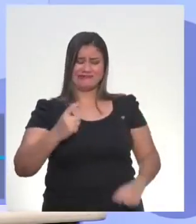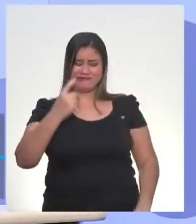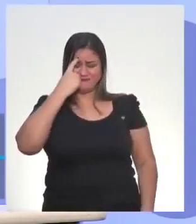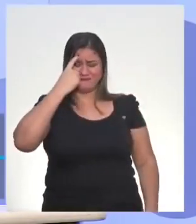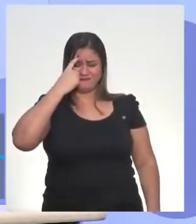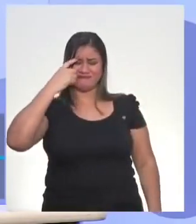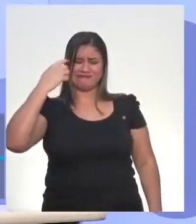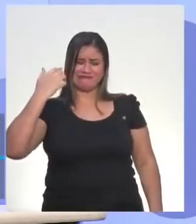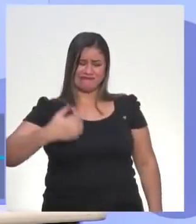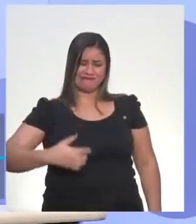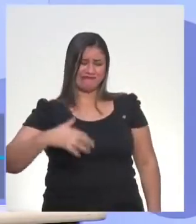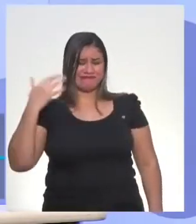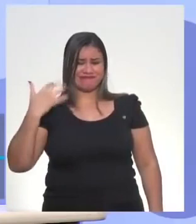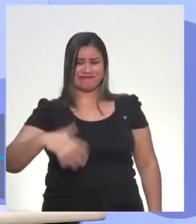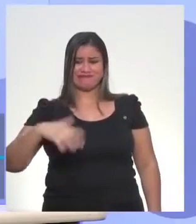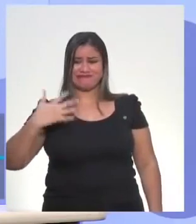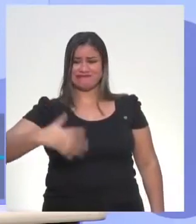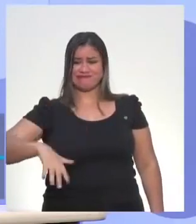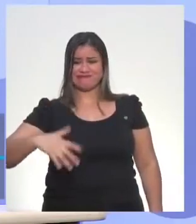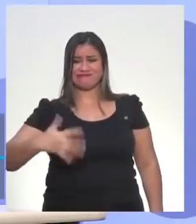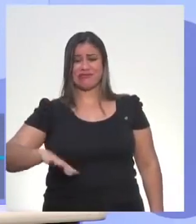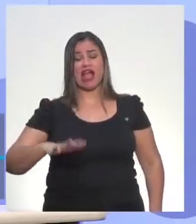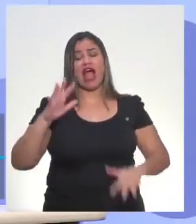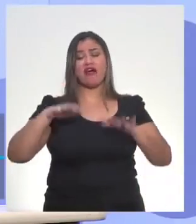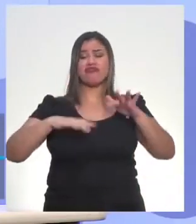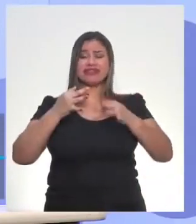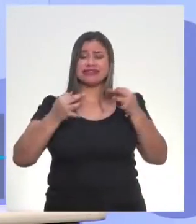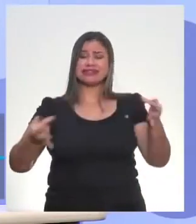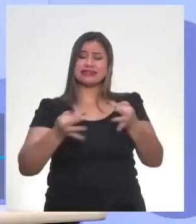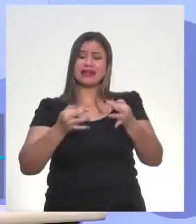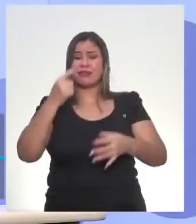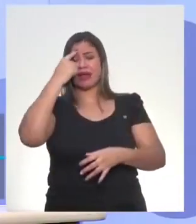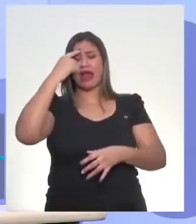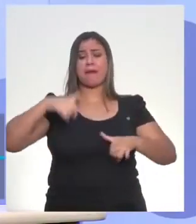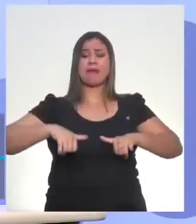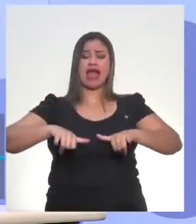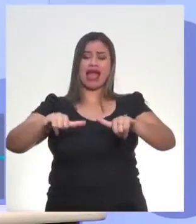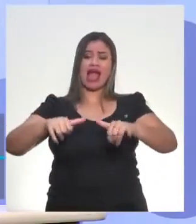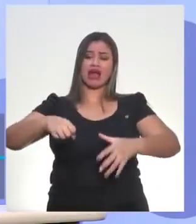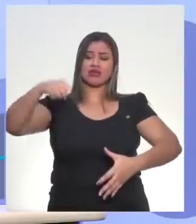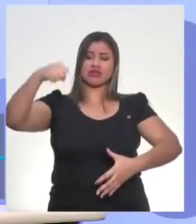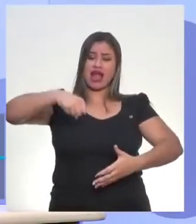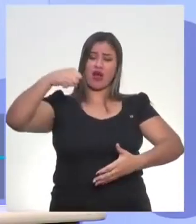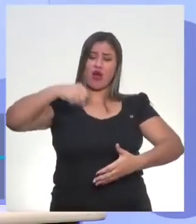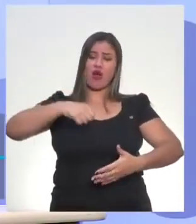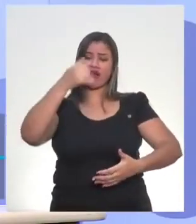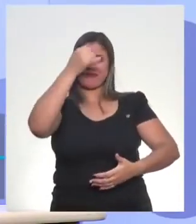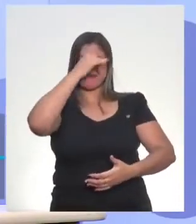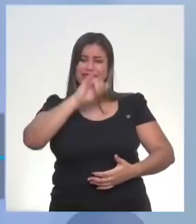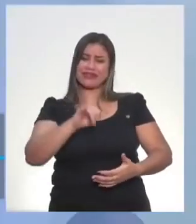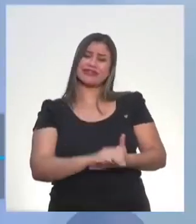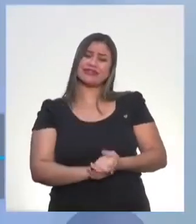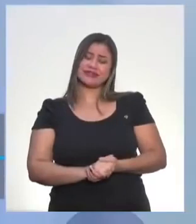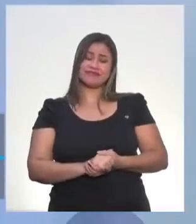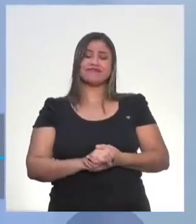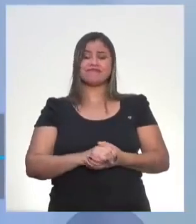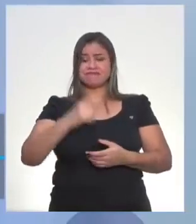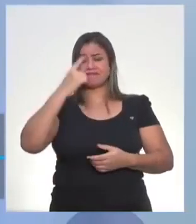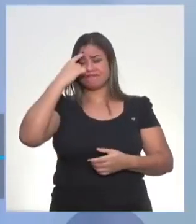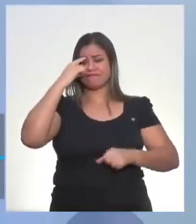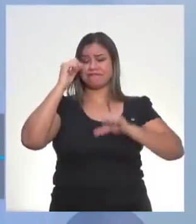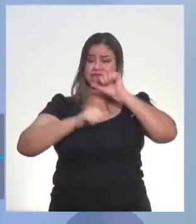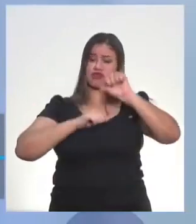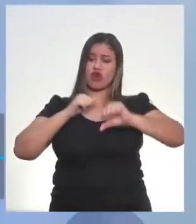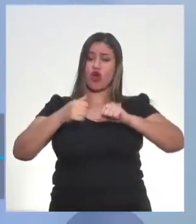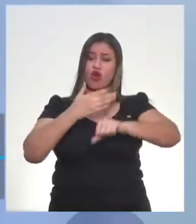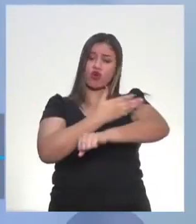né? Até coisas simples a gente tem que pensar, né? Pegar sacola no supermercado quando a gente pode levar uma outra, né? A gente precisa repensar isso, né?